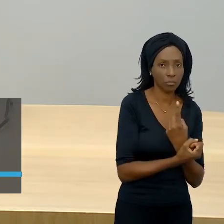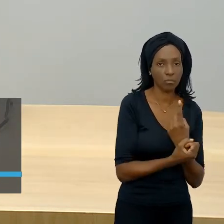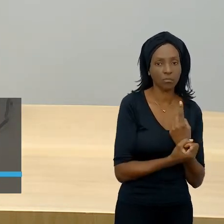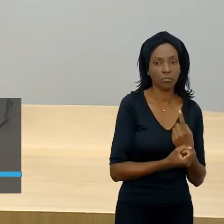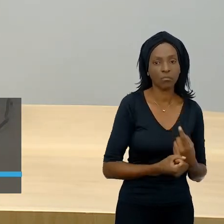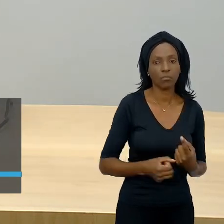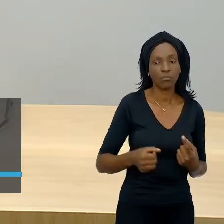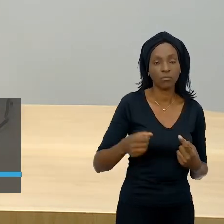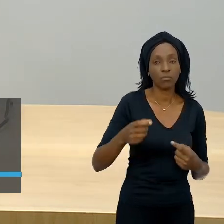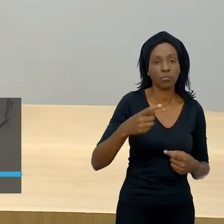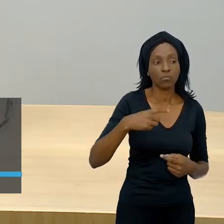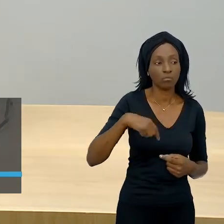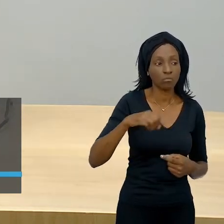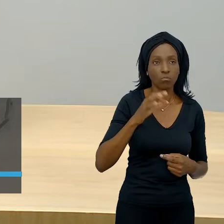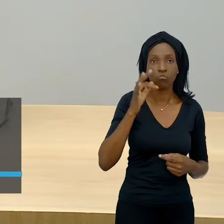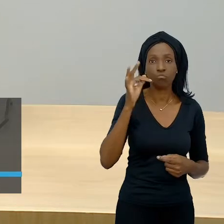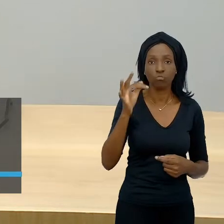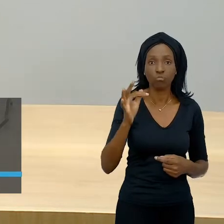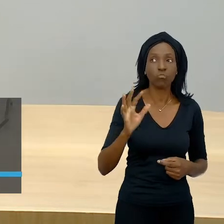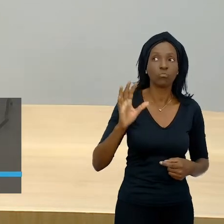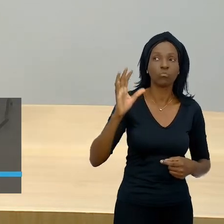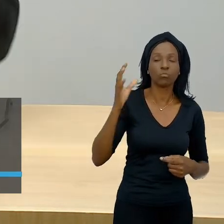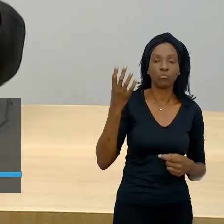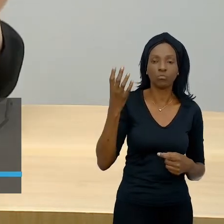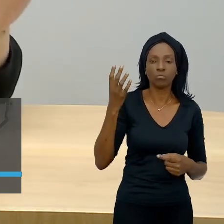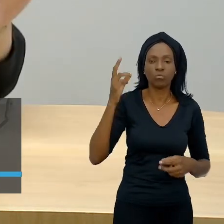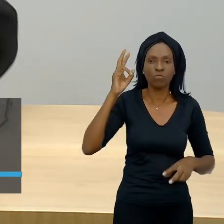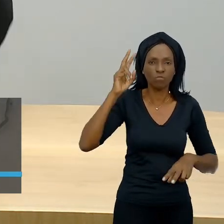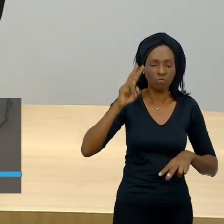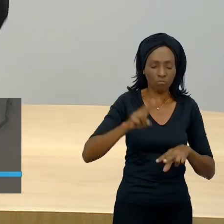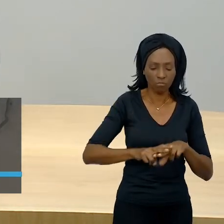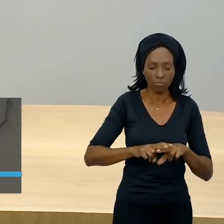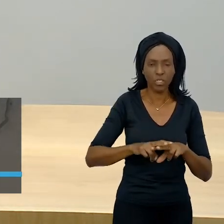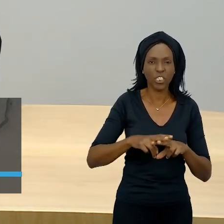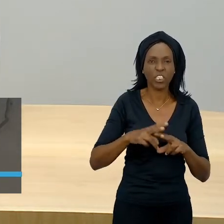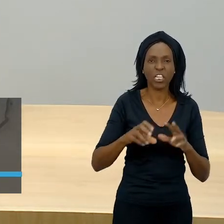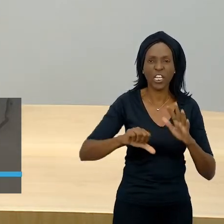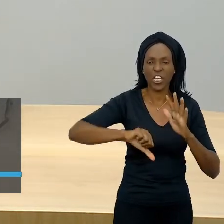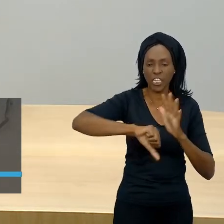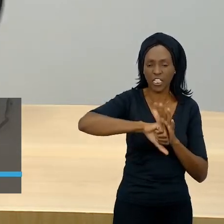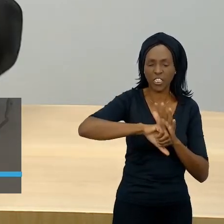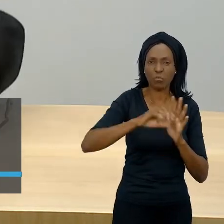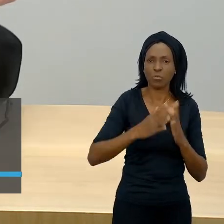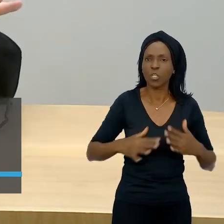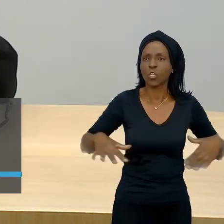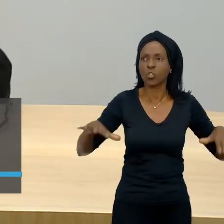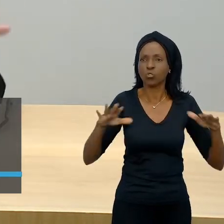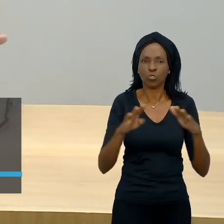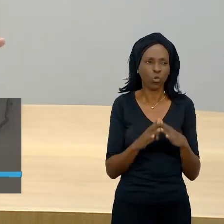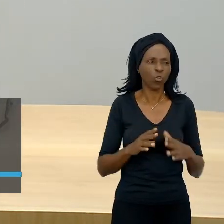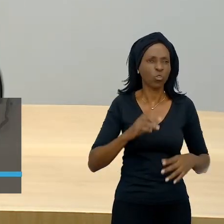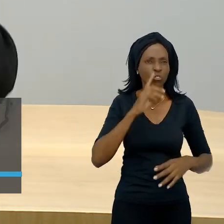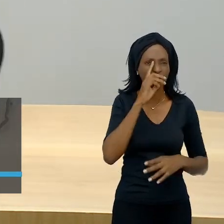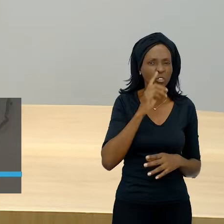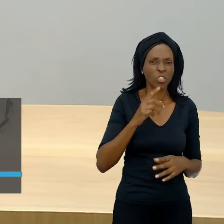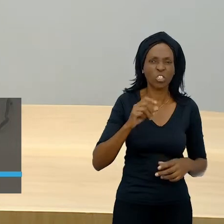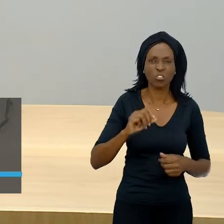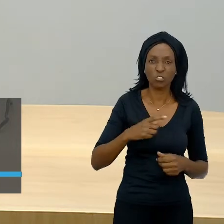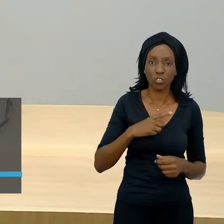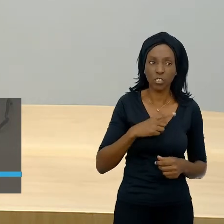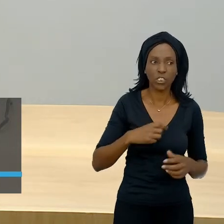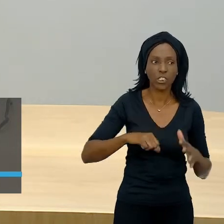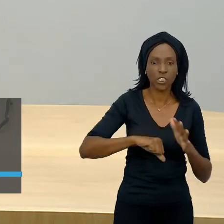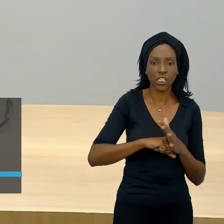gente encarcerar, o dia que a gente detiver todas as pessoas criminosas e suspeitas de crimes